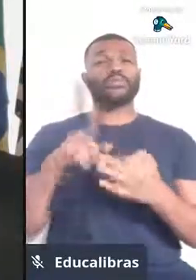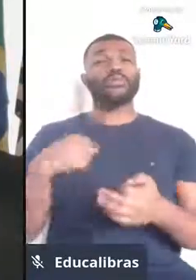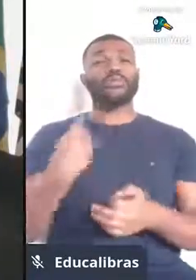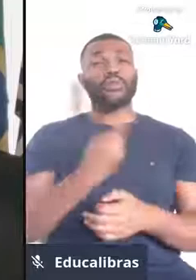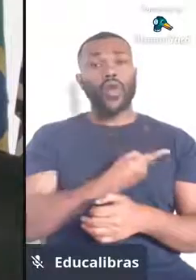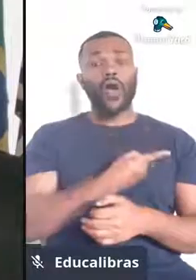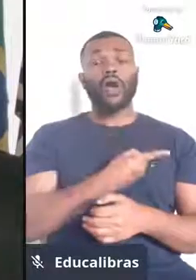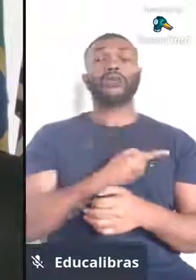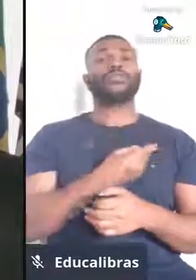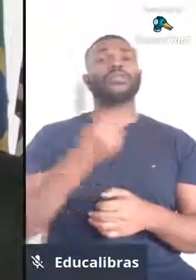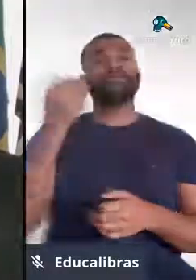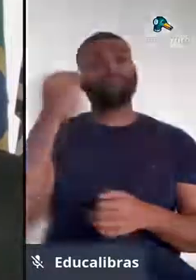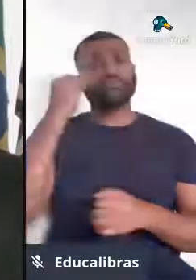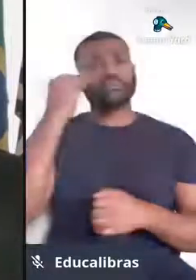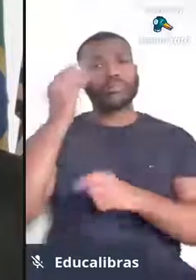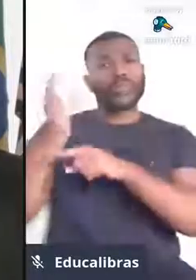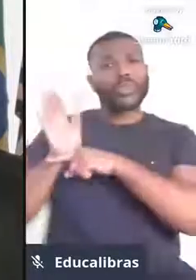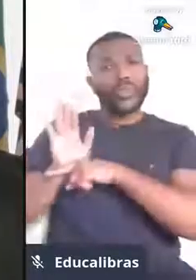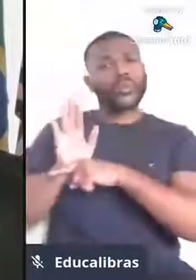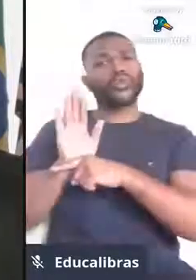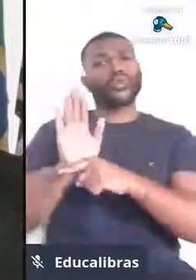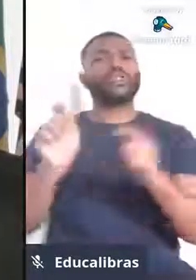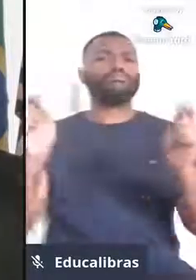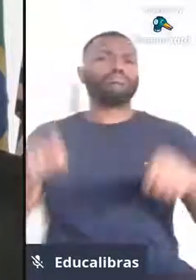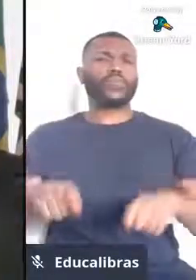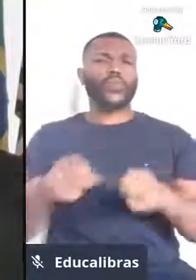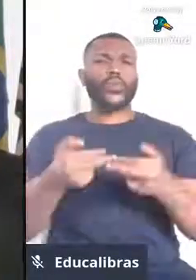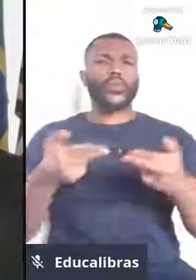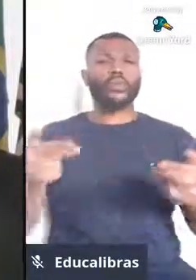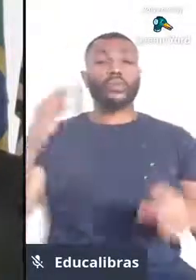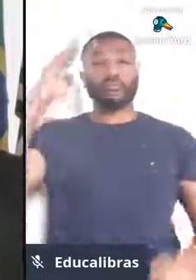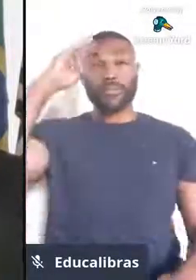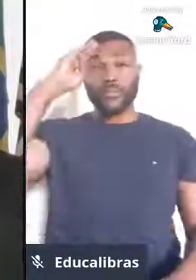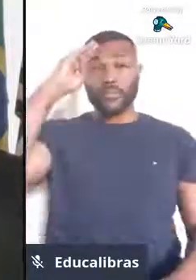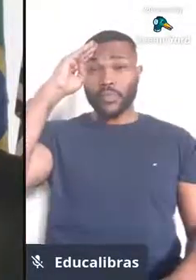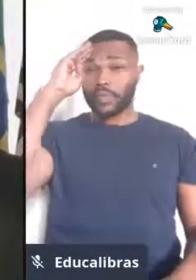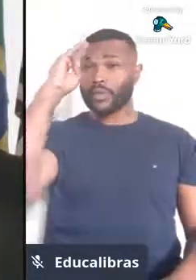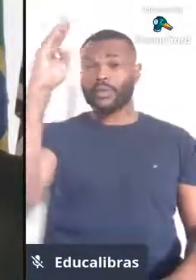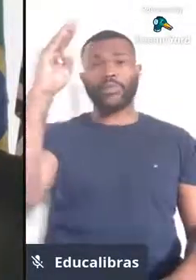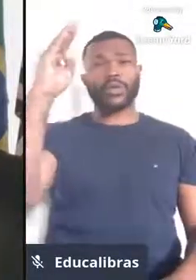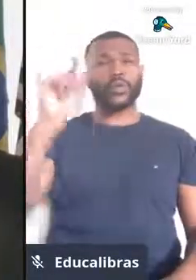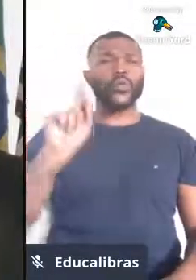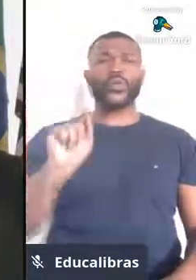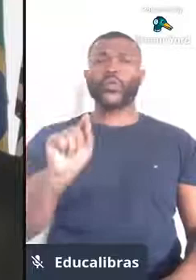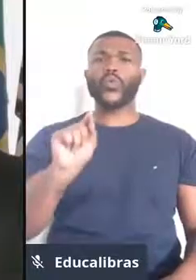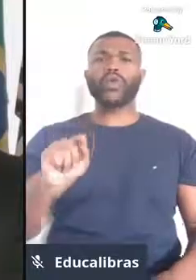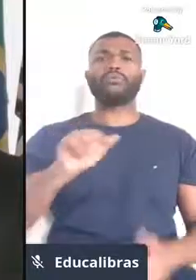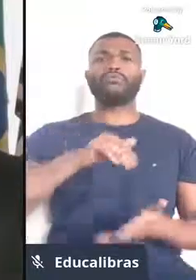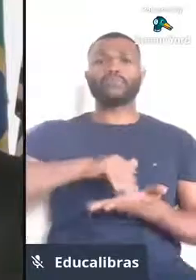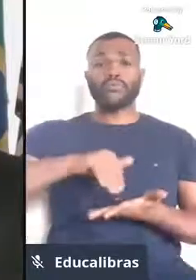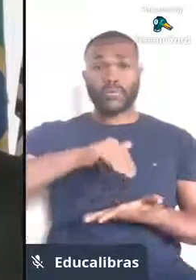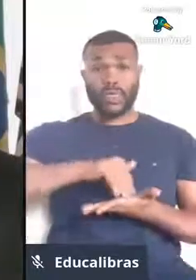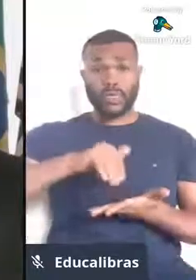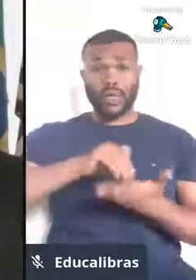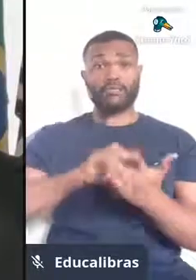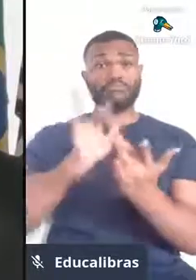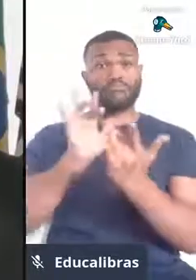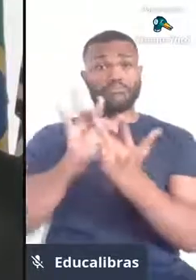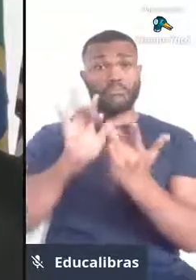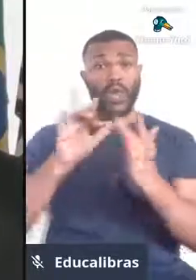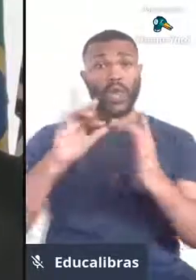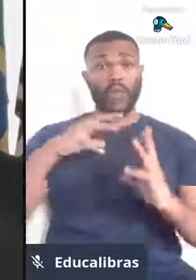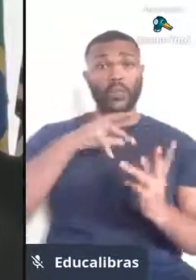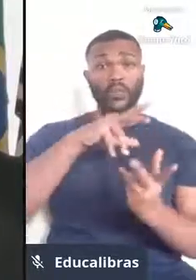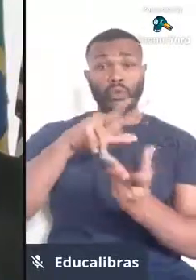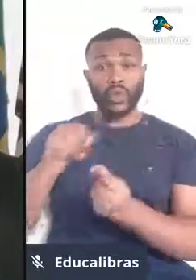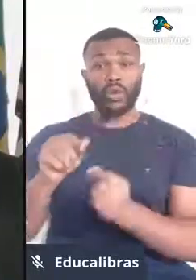auxiliar aí no que for possível, e principalmente mantendo a Secretaria de Relações Internacionais como uma secretaria meio,